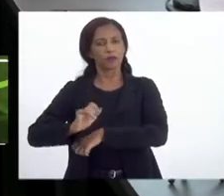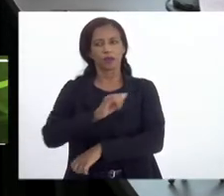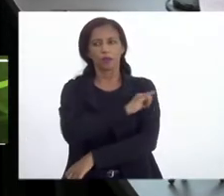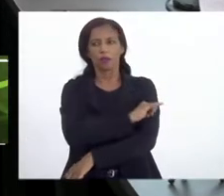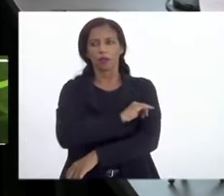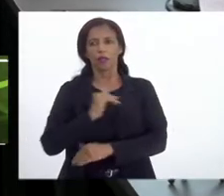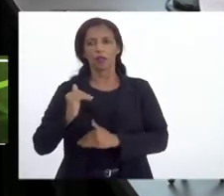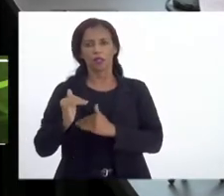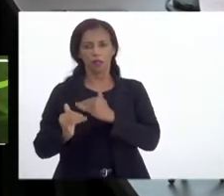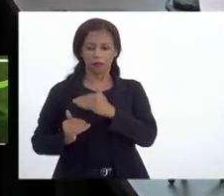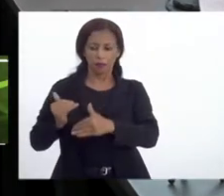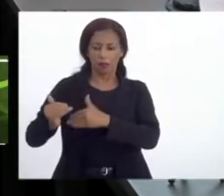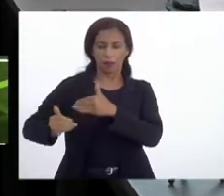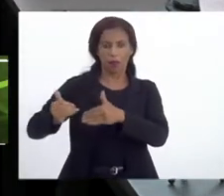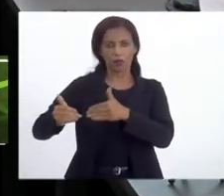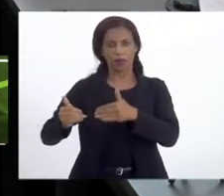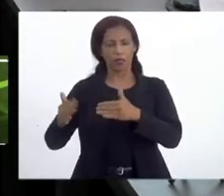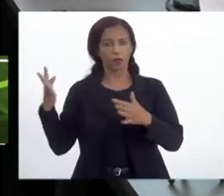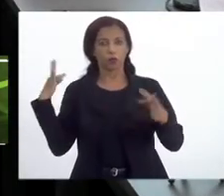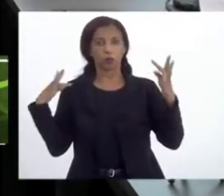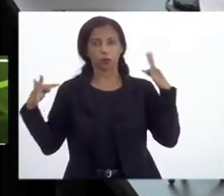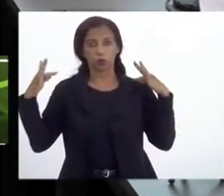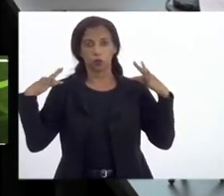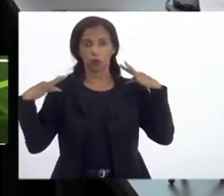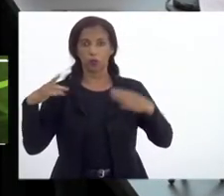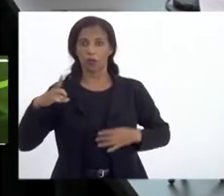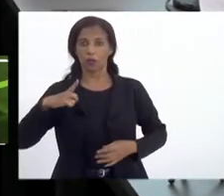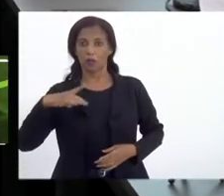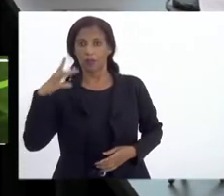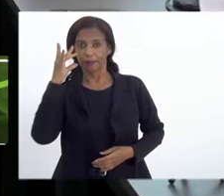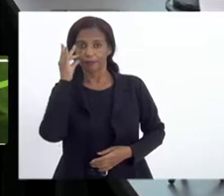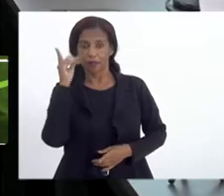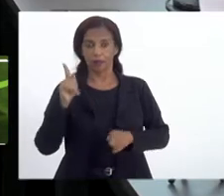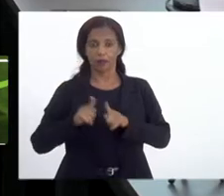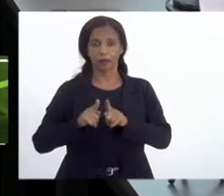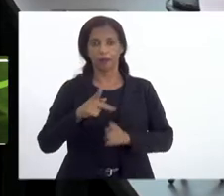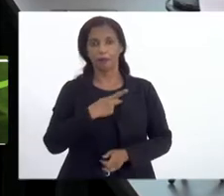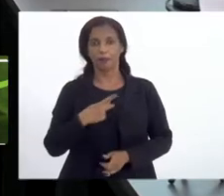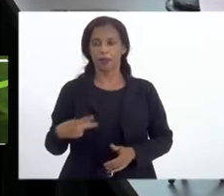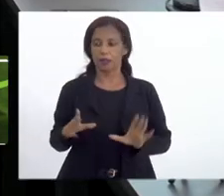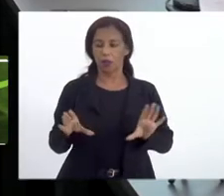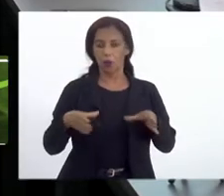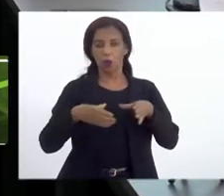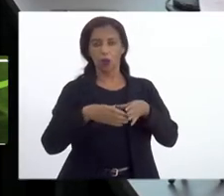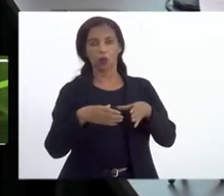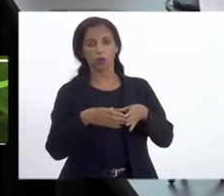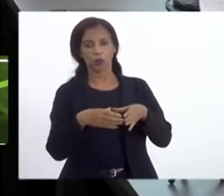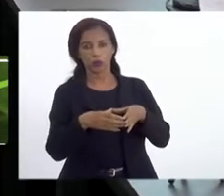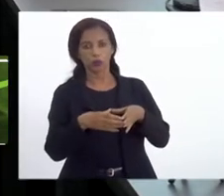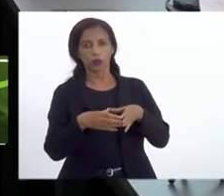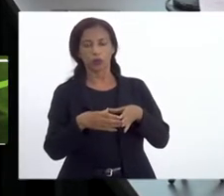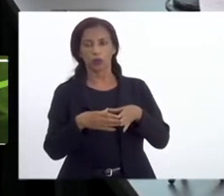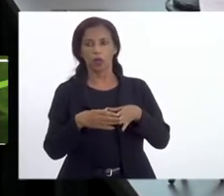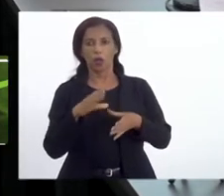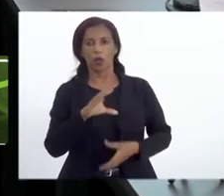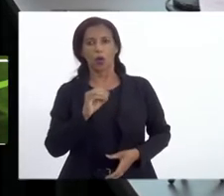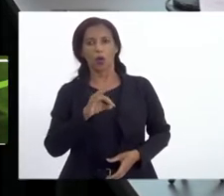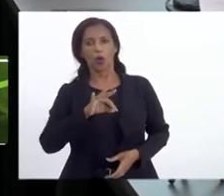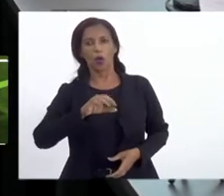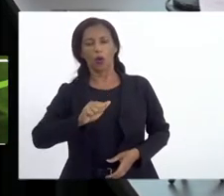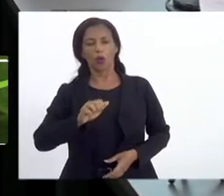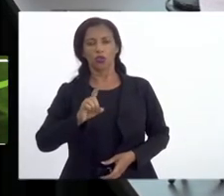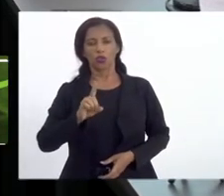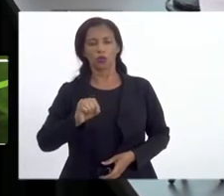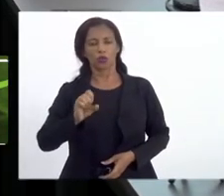nesse processo de desenvolvimento do turismo. Temos presente também aqui o presidente do Conselho da Costa do Sol, o senhor